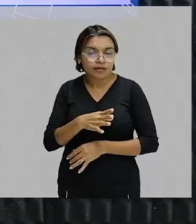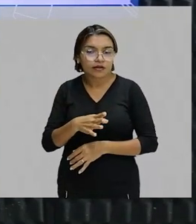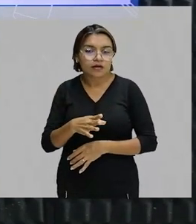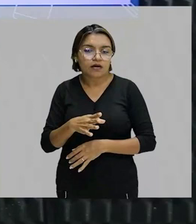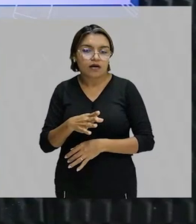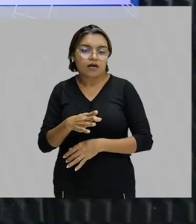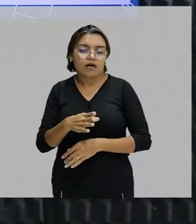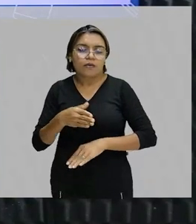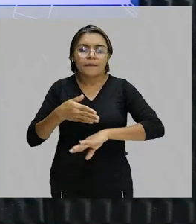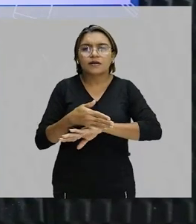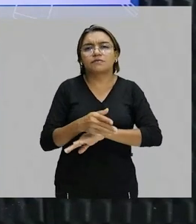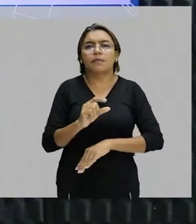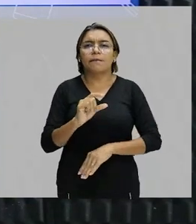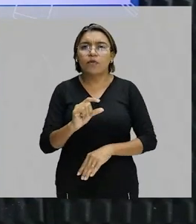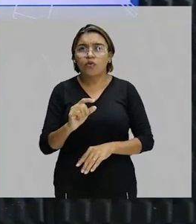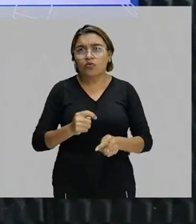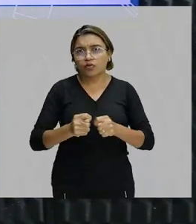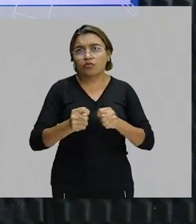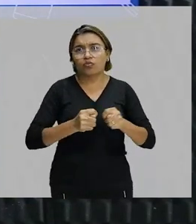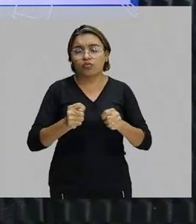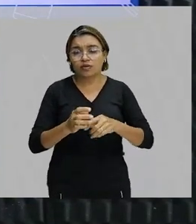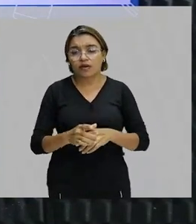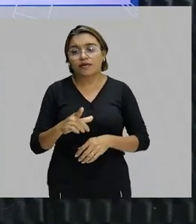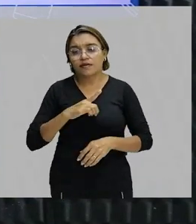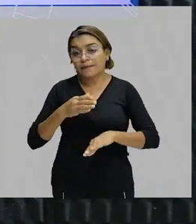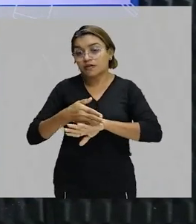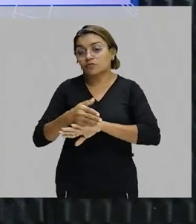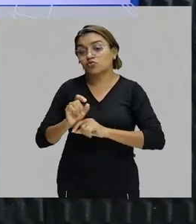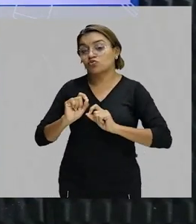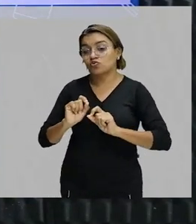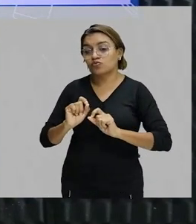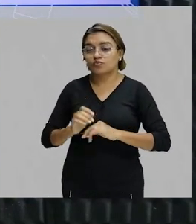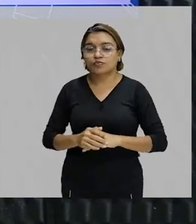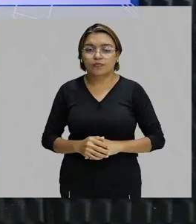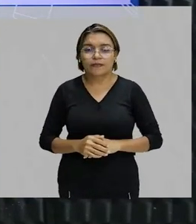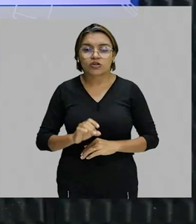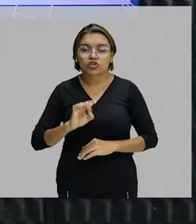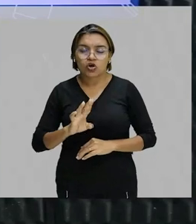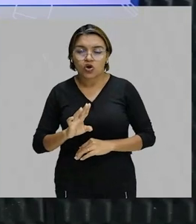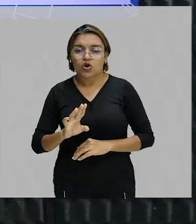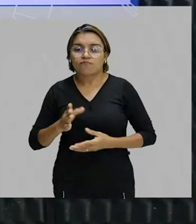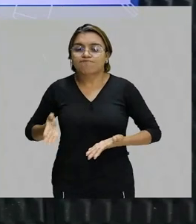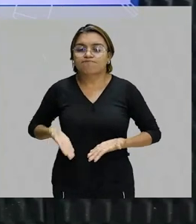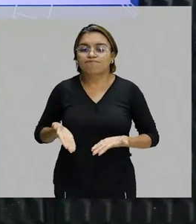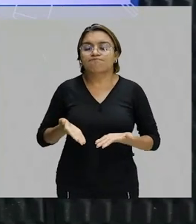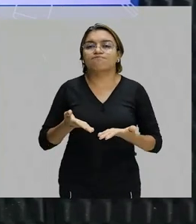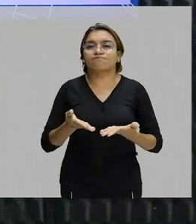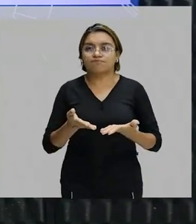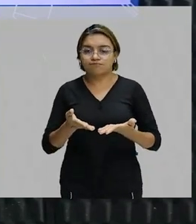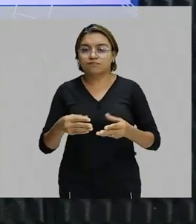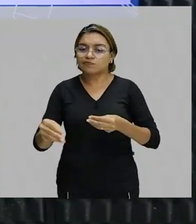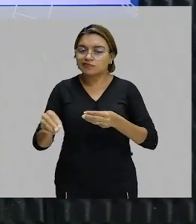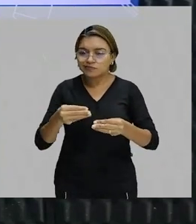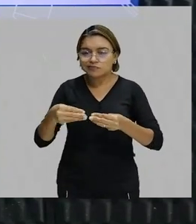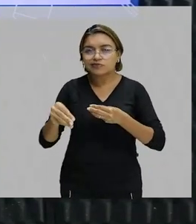não participa tanto assim da economia tendo sua participação apenas para a promoção